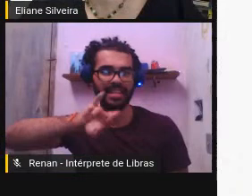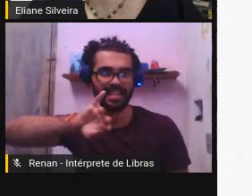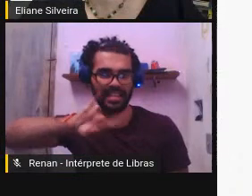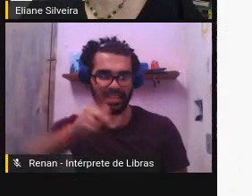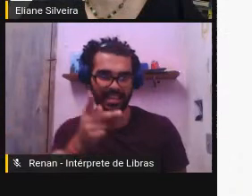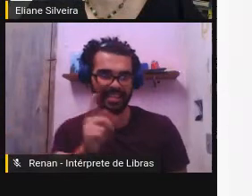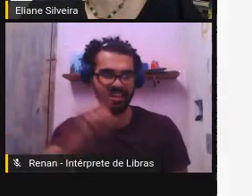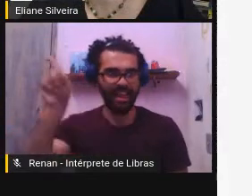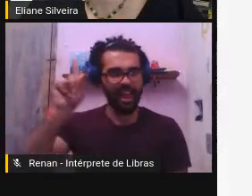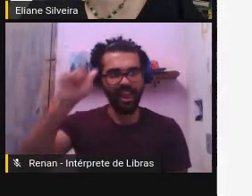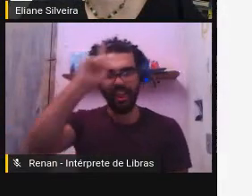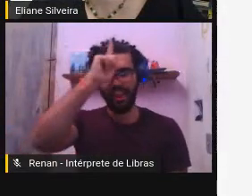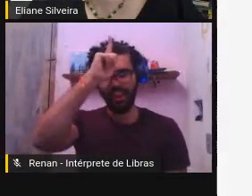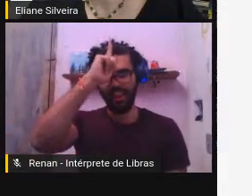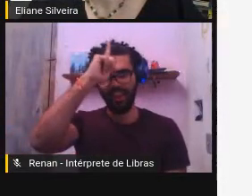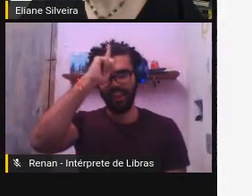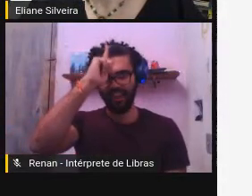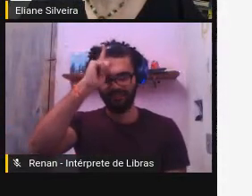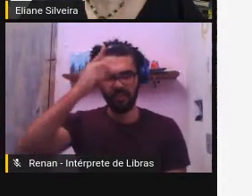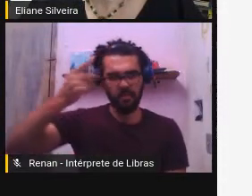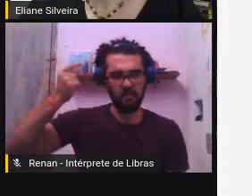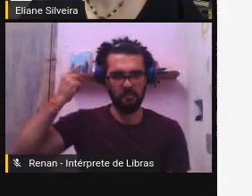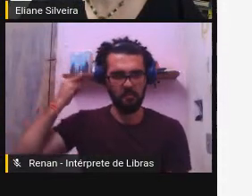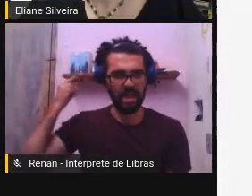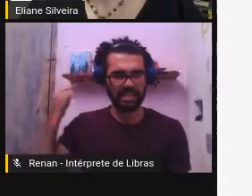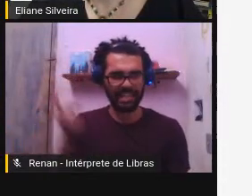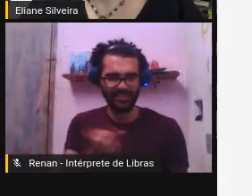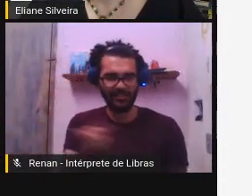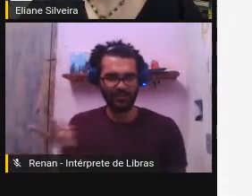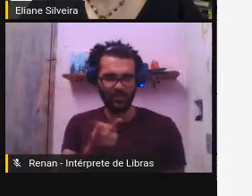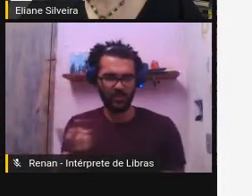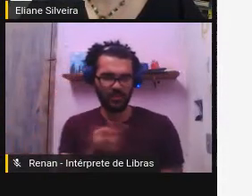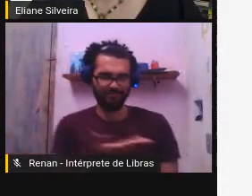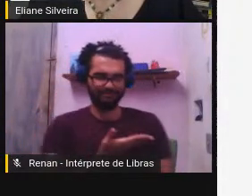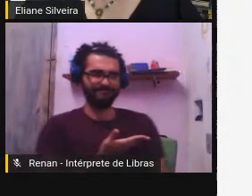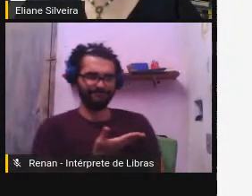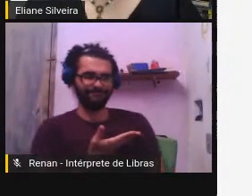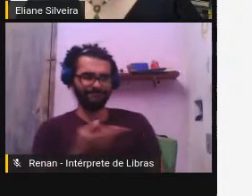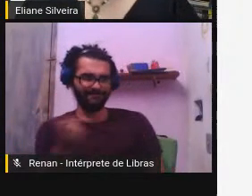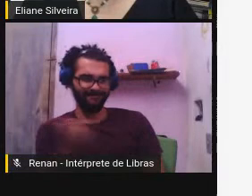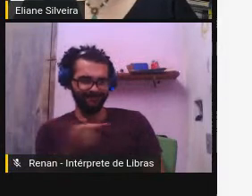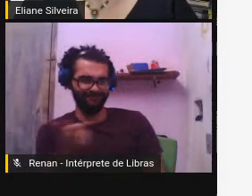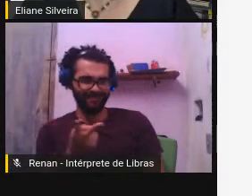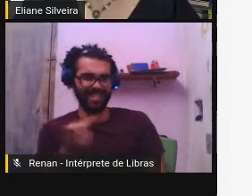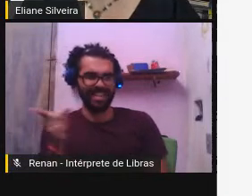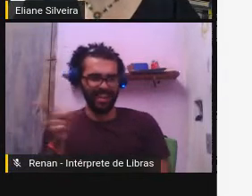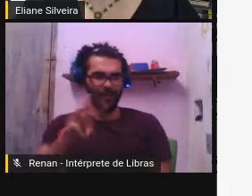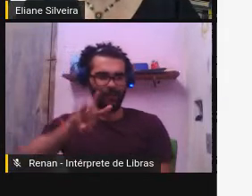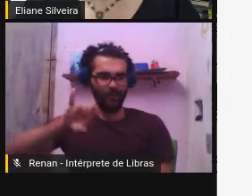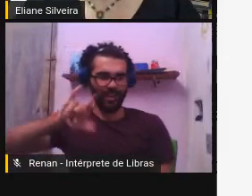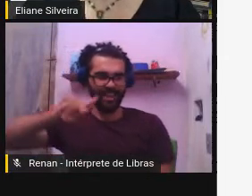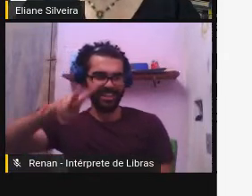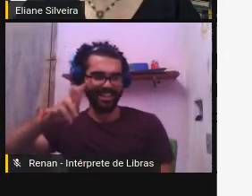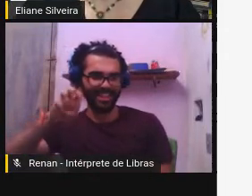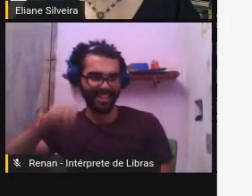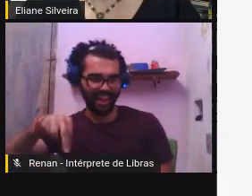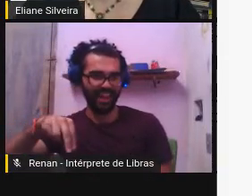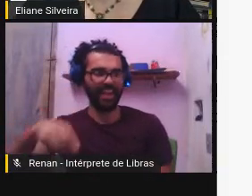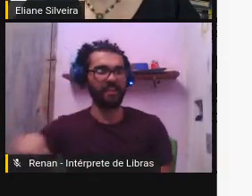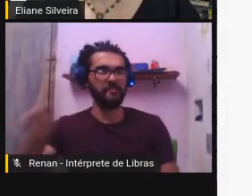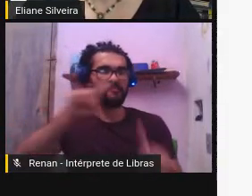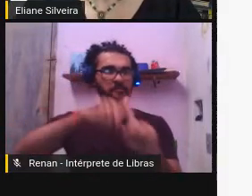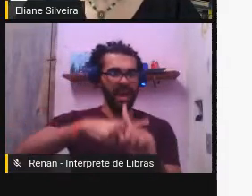do Sossir. Dois aspectos dessa interlocução, então, vejamos, ele escreve esse